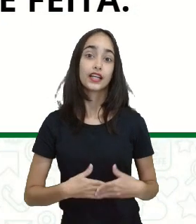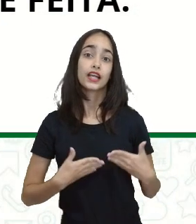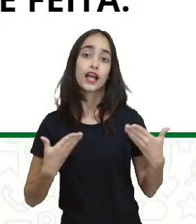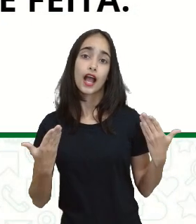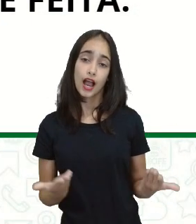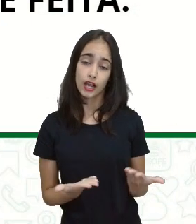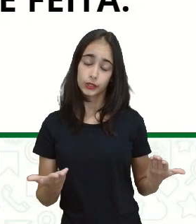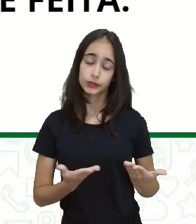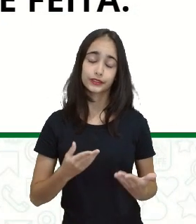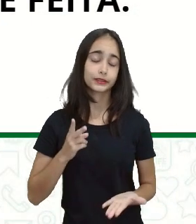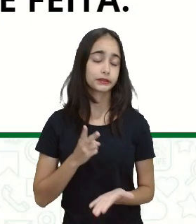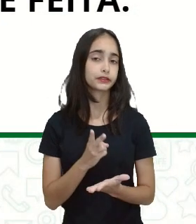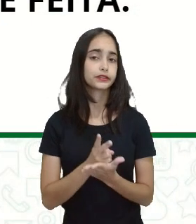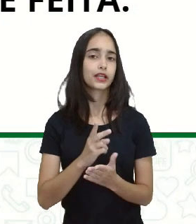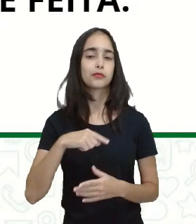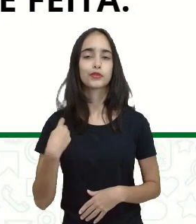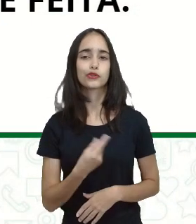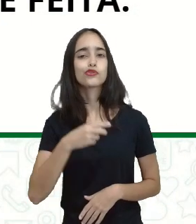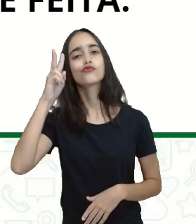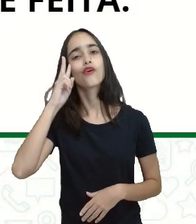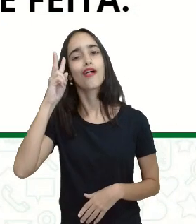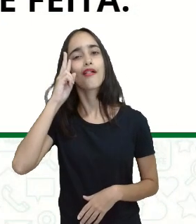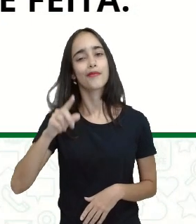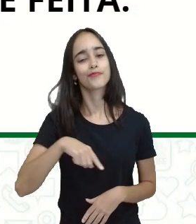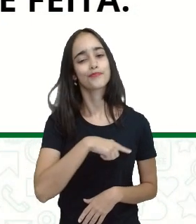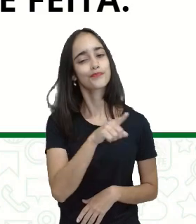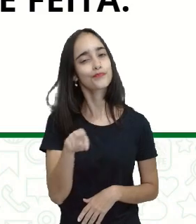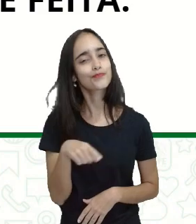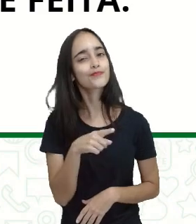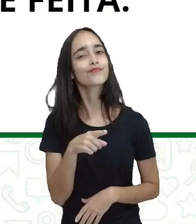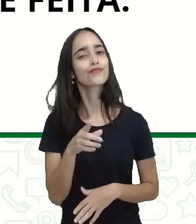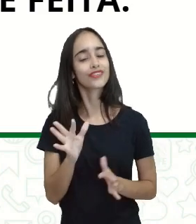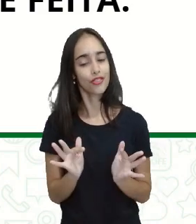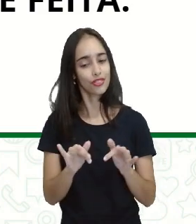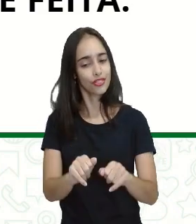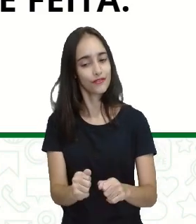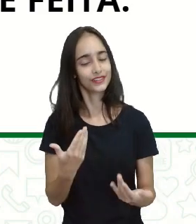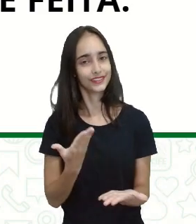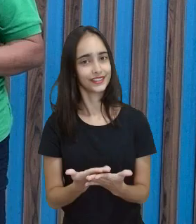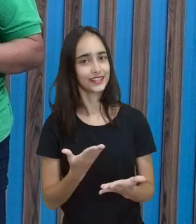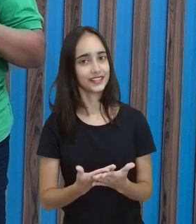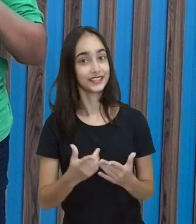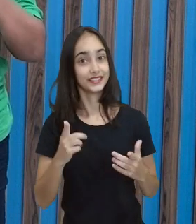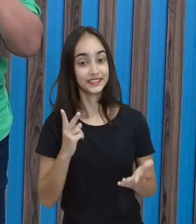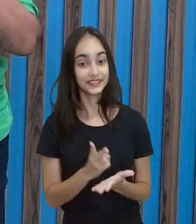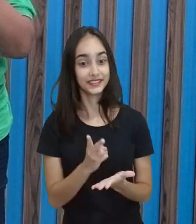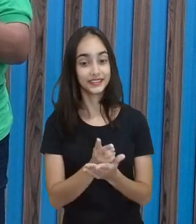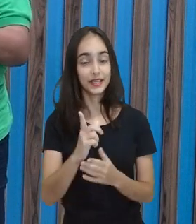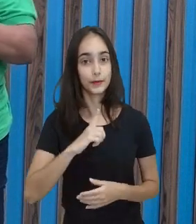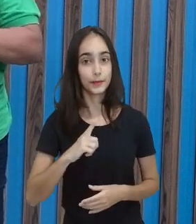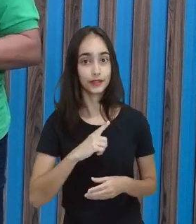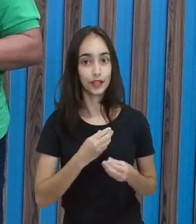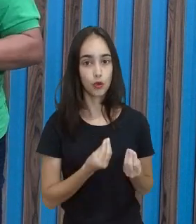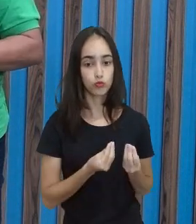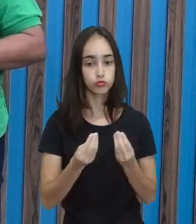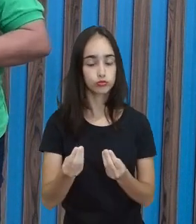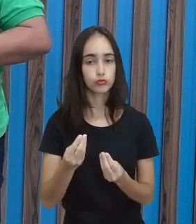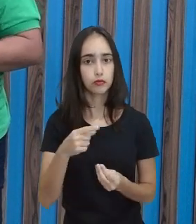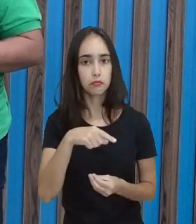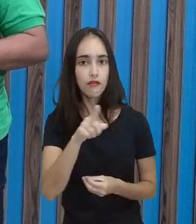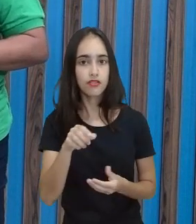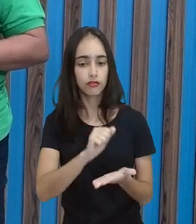vai lembrando a vocês que, no final da aula, eu sempre deixo uma